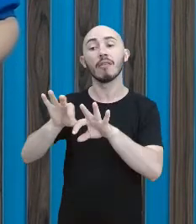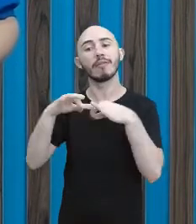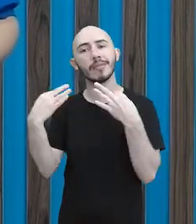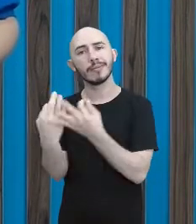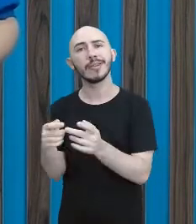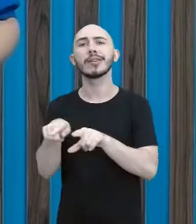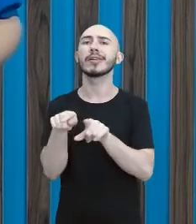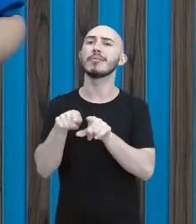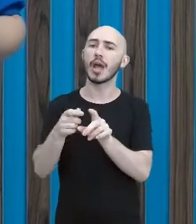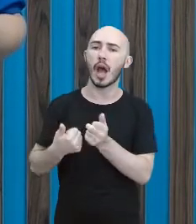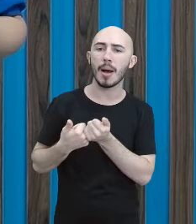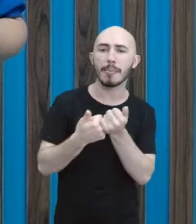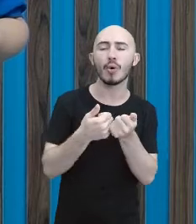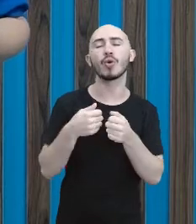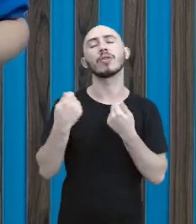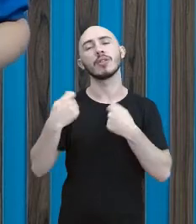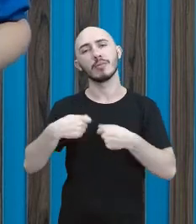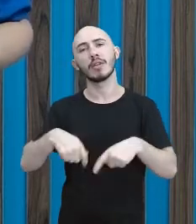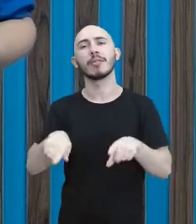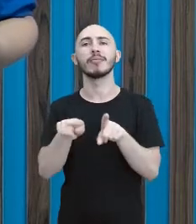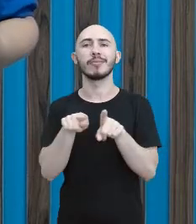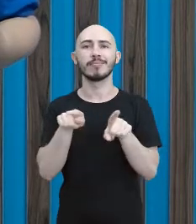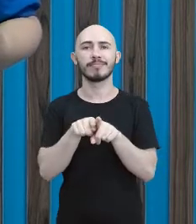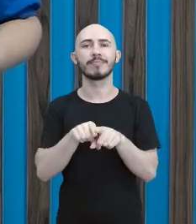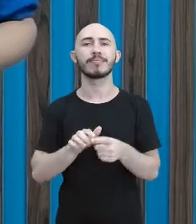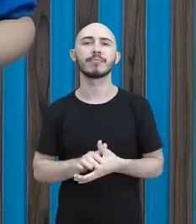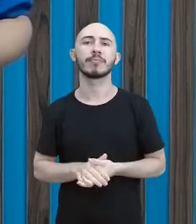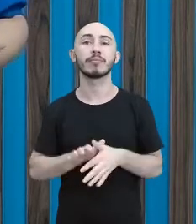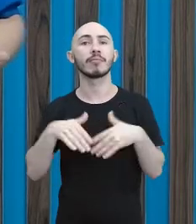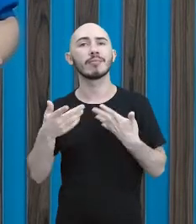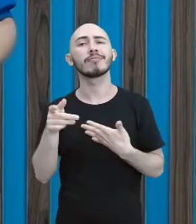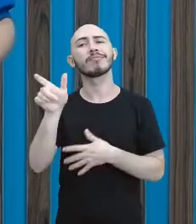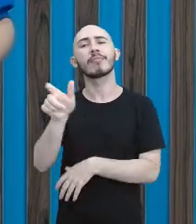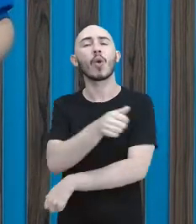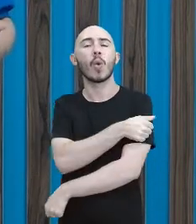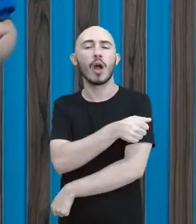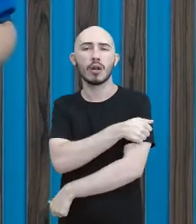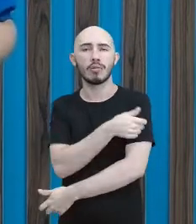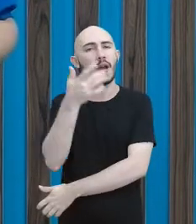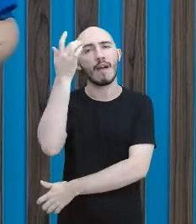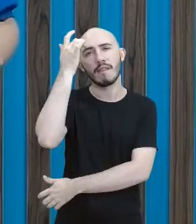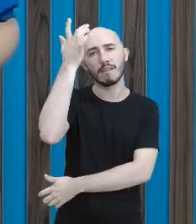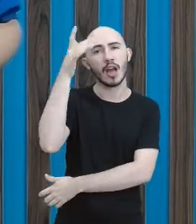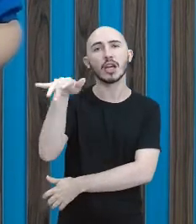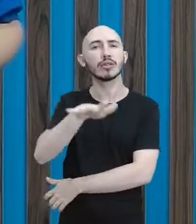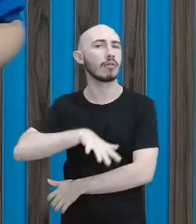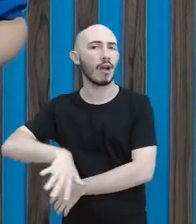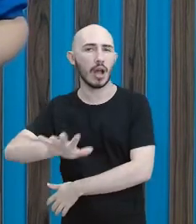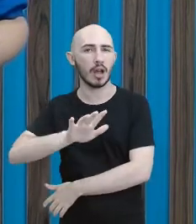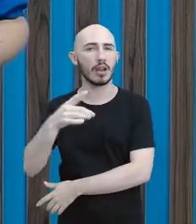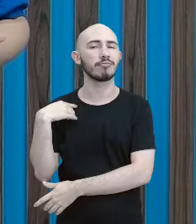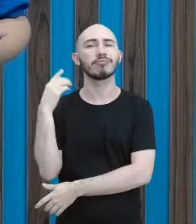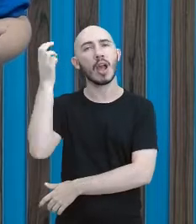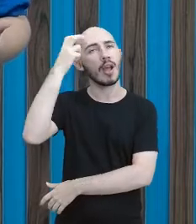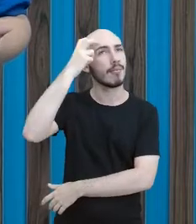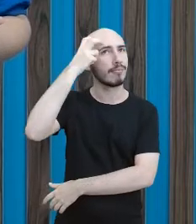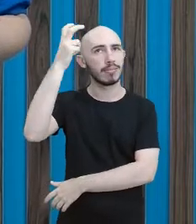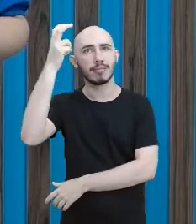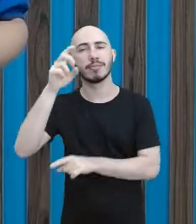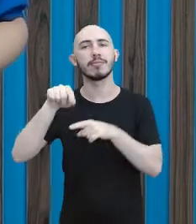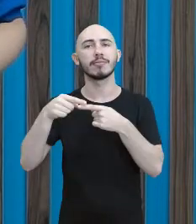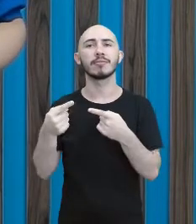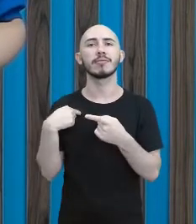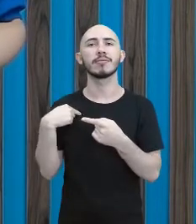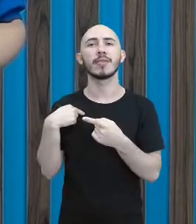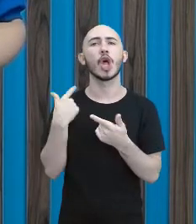de acompanhamento. Imagine que ele tem essa facilidade em determinada área, não é? E que aquilo não